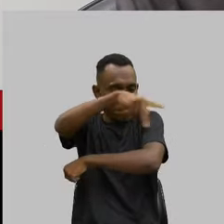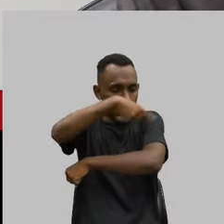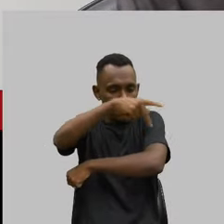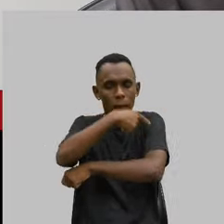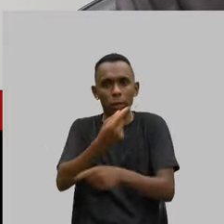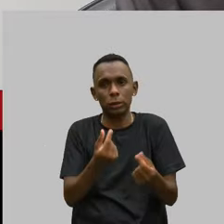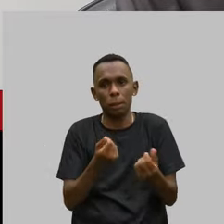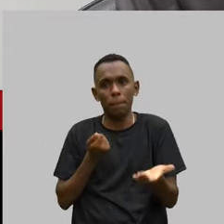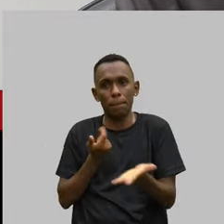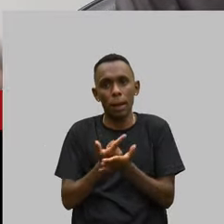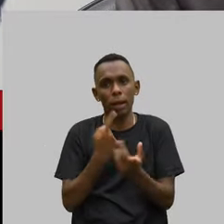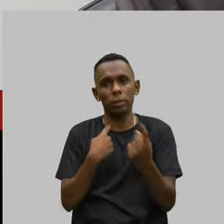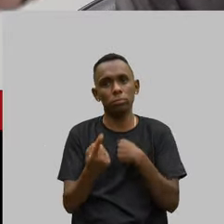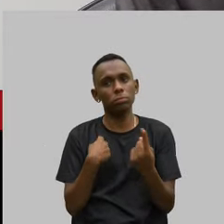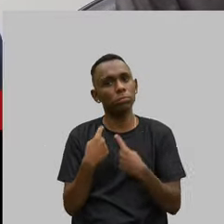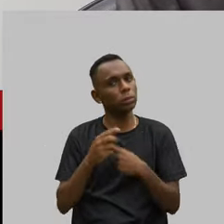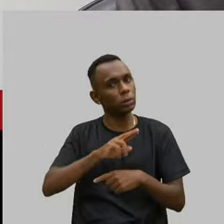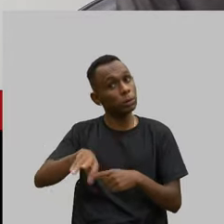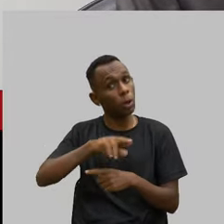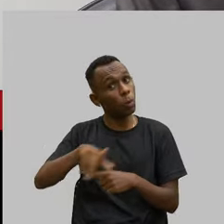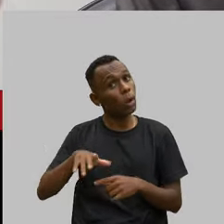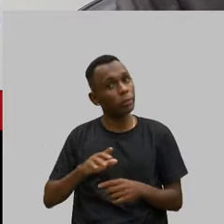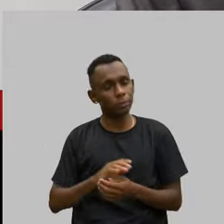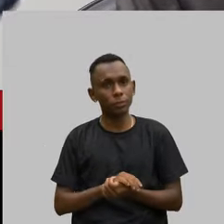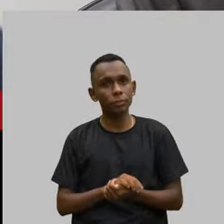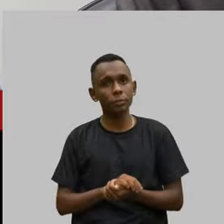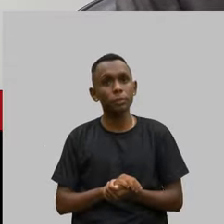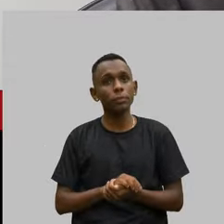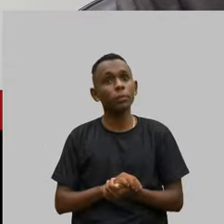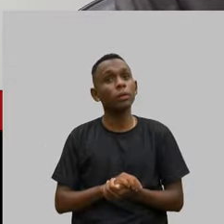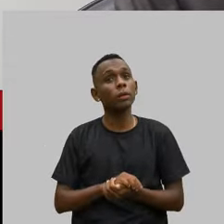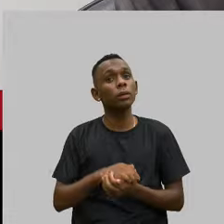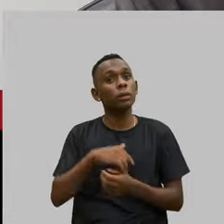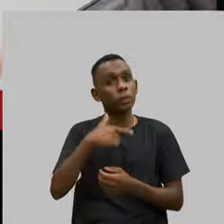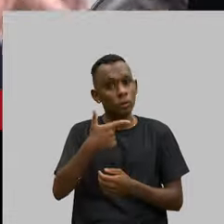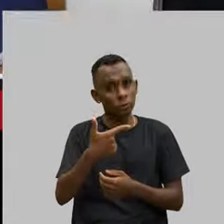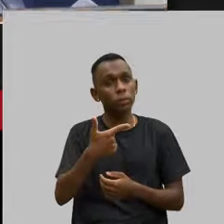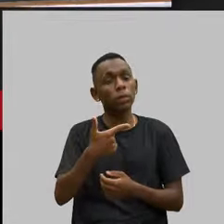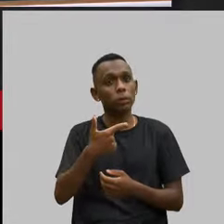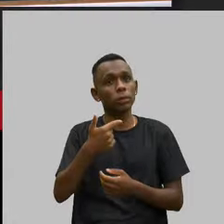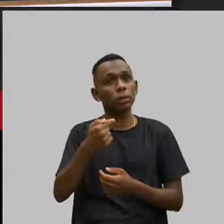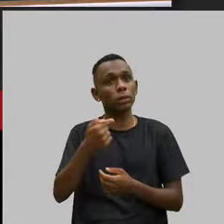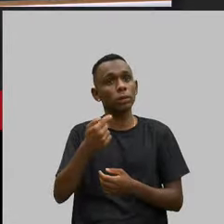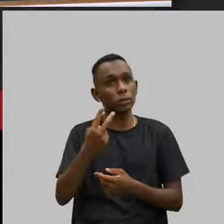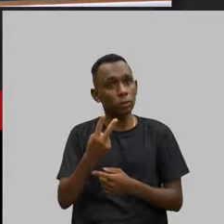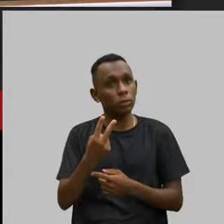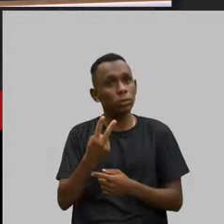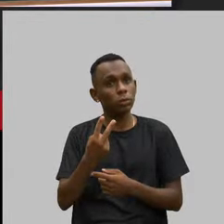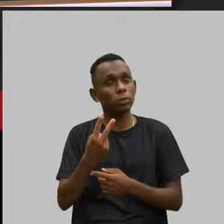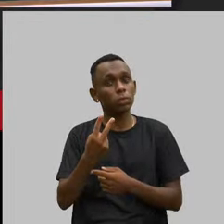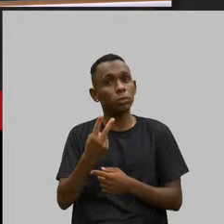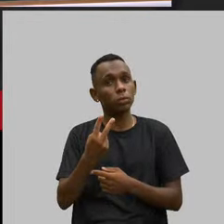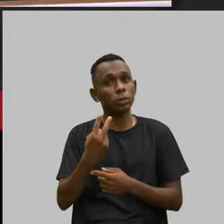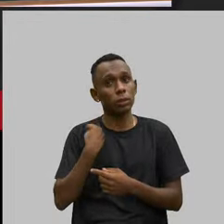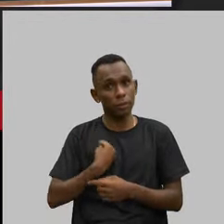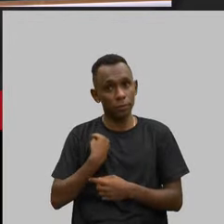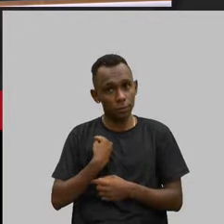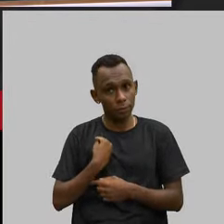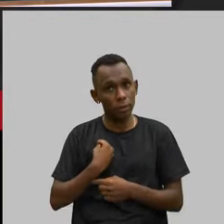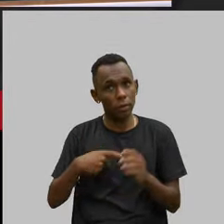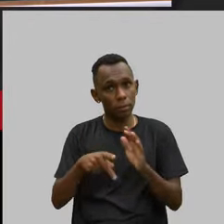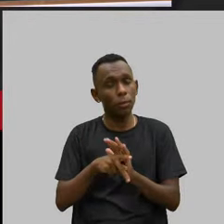não não não vale com que custou 272 vida 272 vidas a compensação de